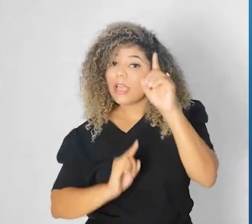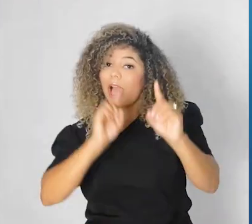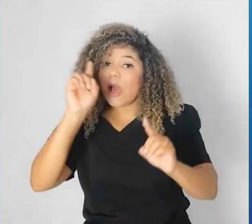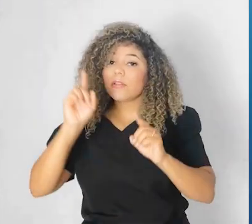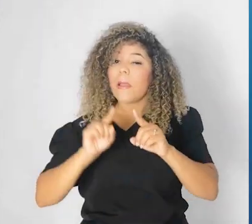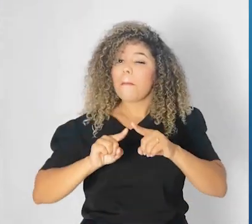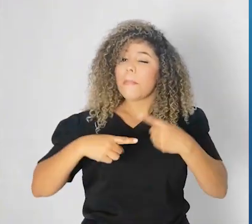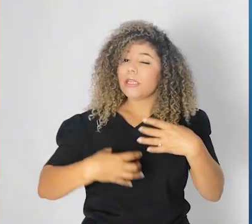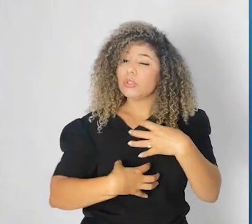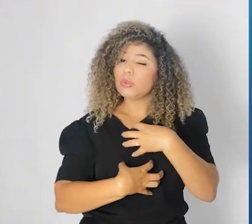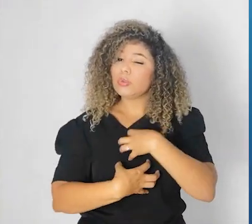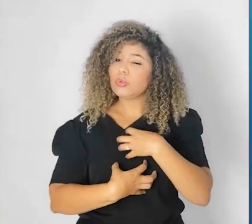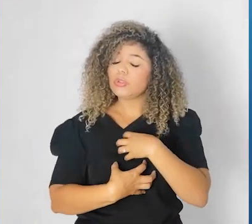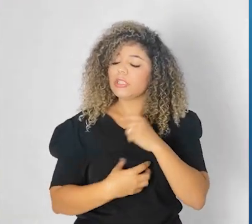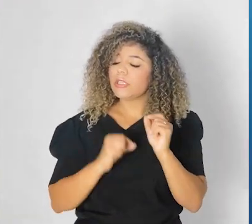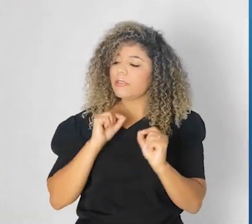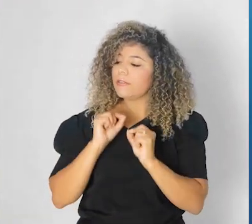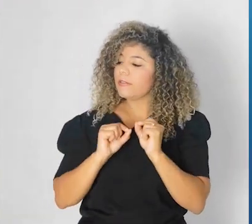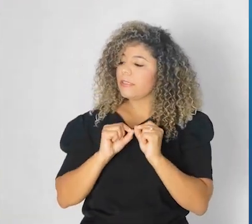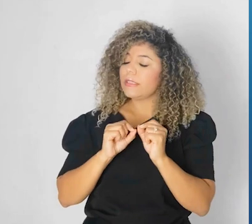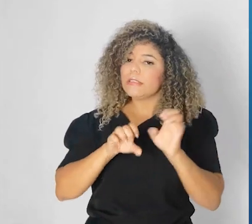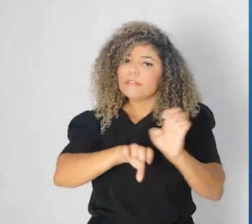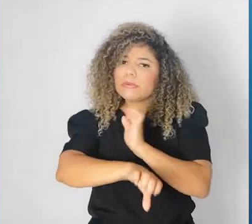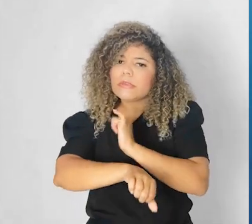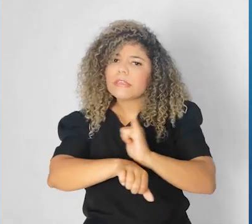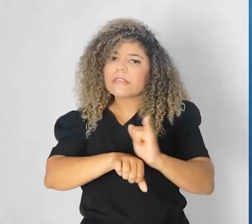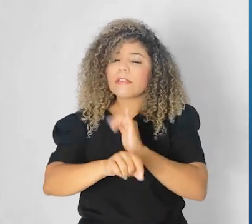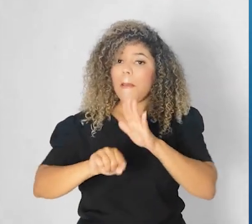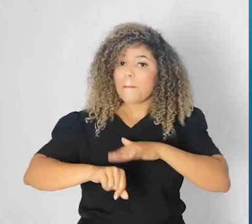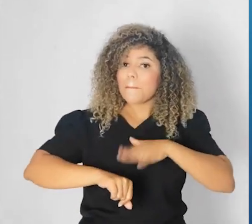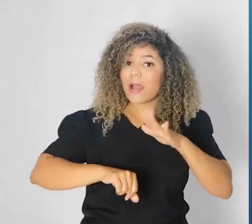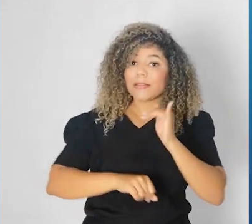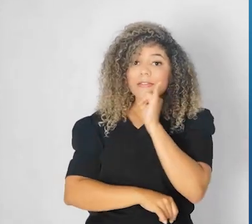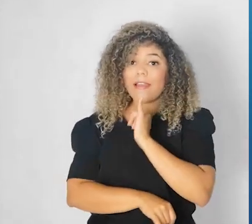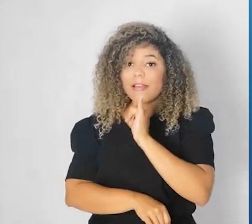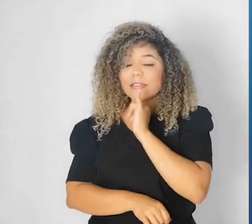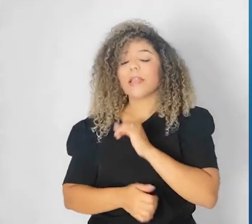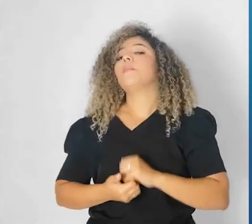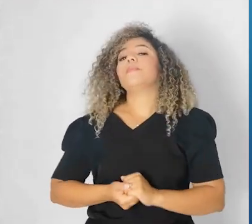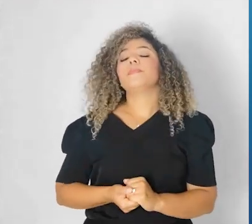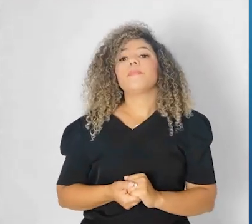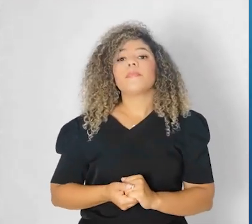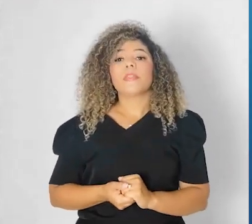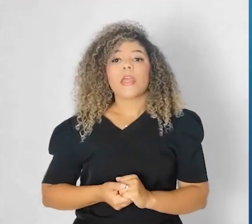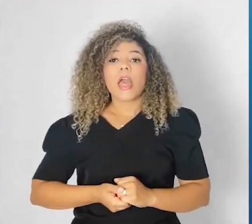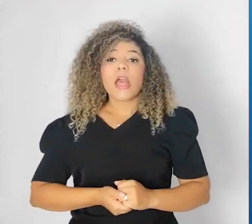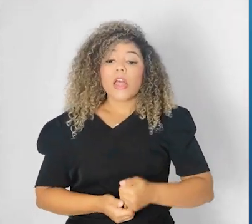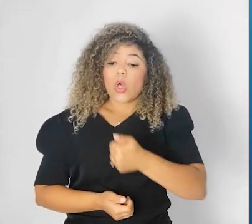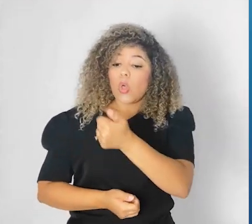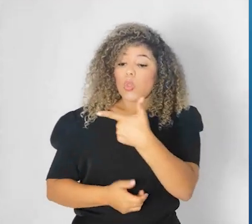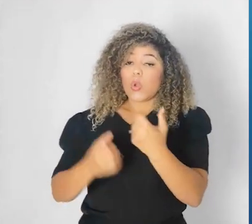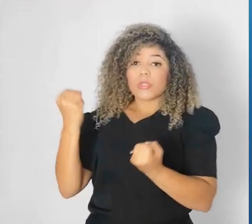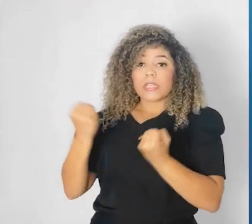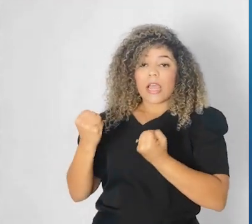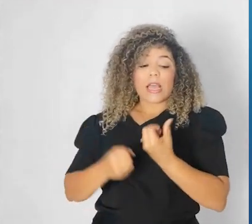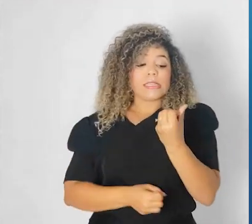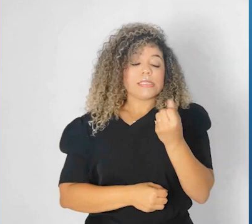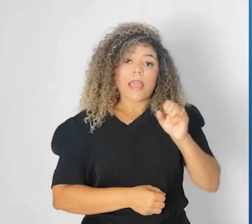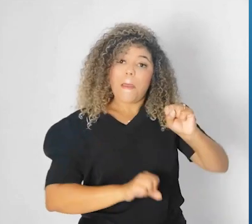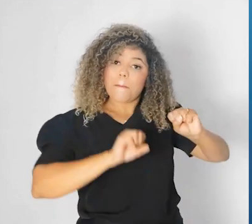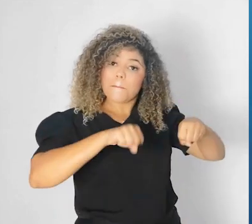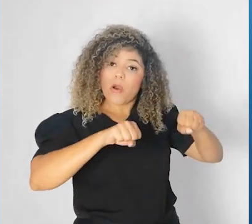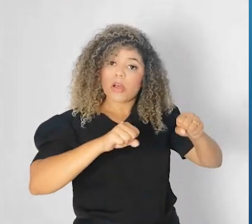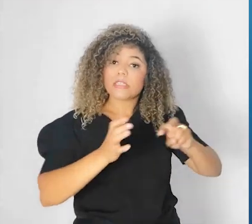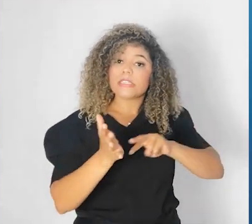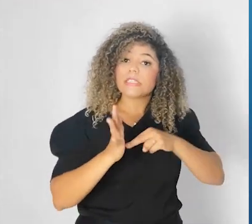maneira, digamos assim, uma abordagem mais com exemplos. Então, considerando 12 carros e 6 motos, então seria o que?